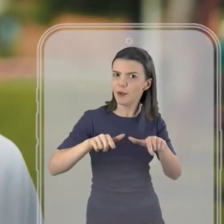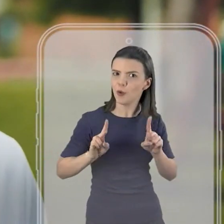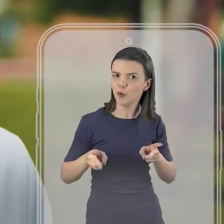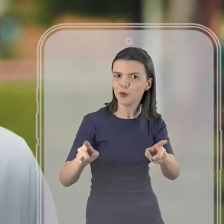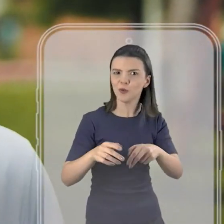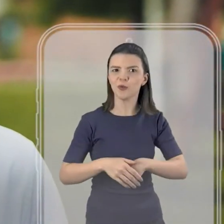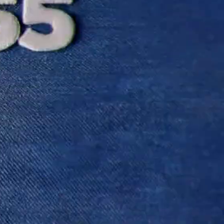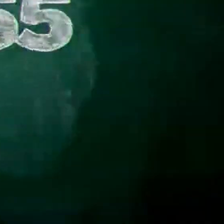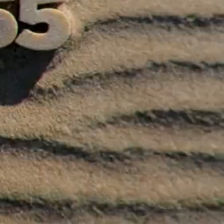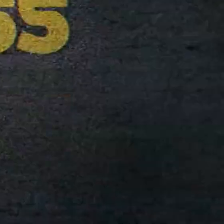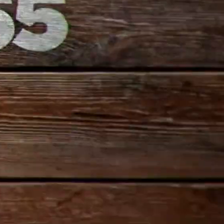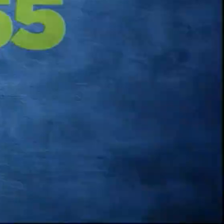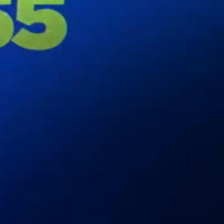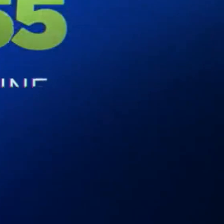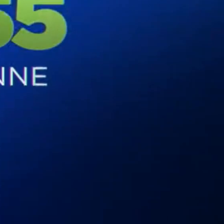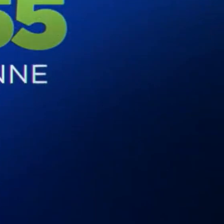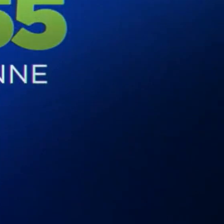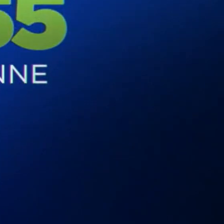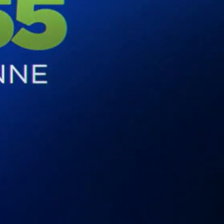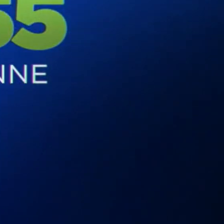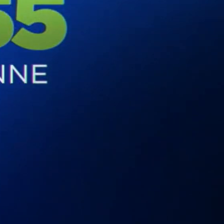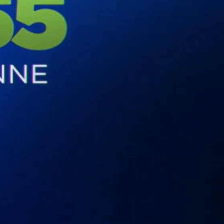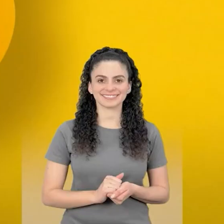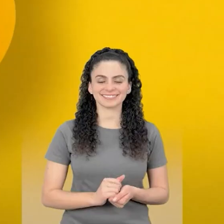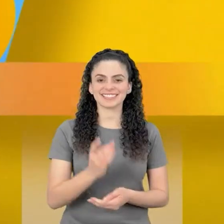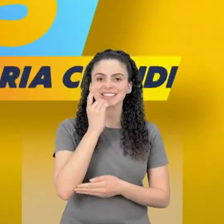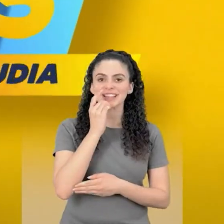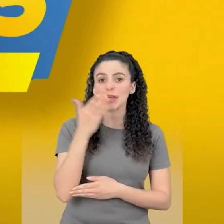tem muito chão pela frente. É 5.5.